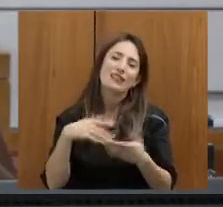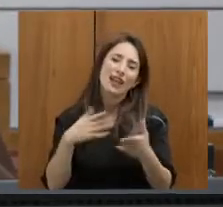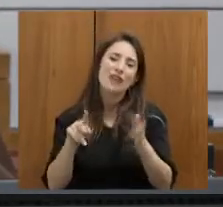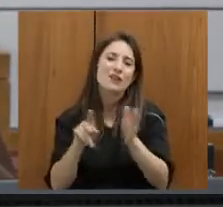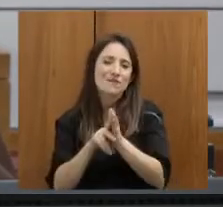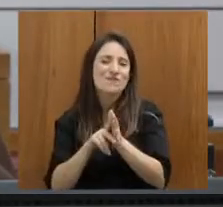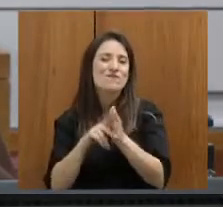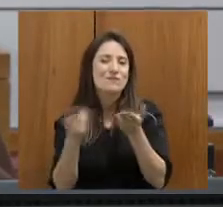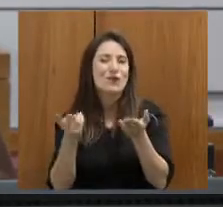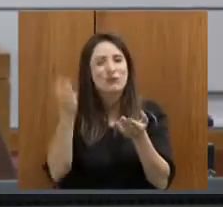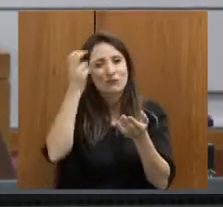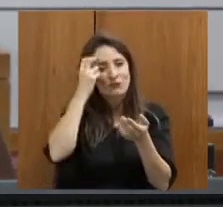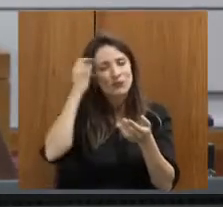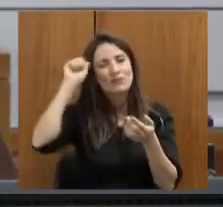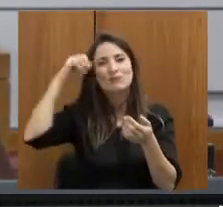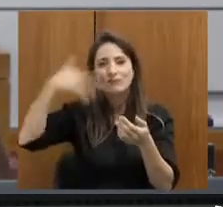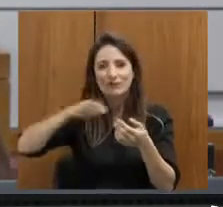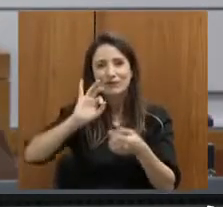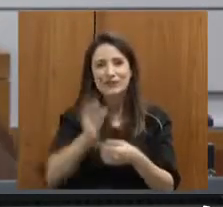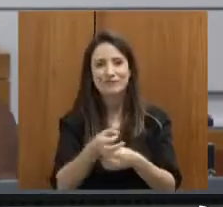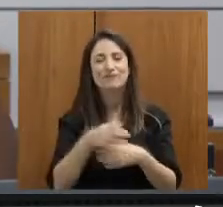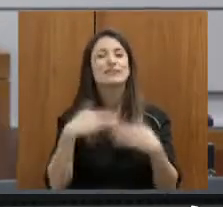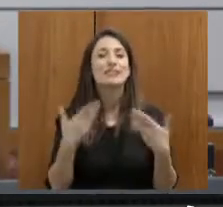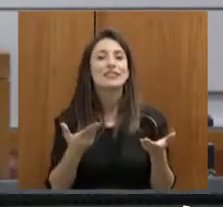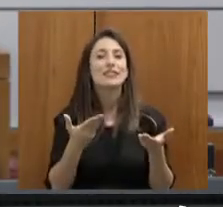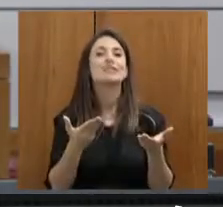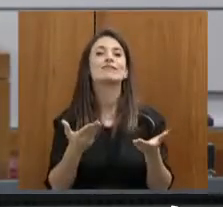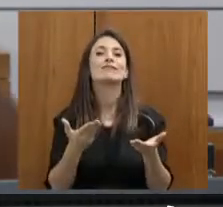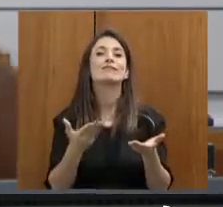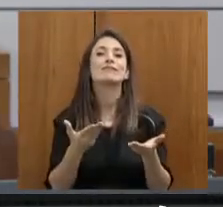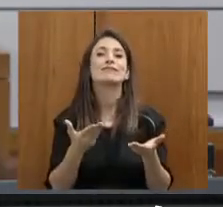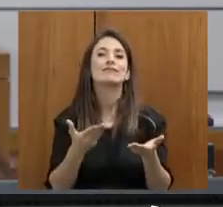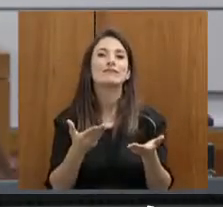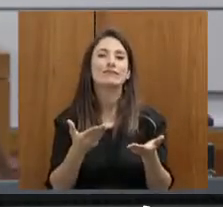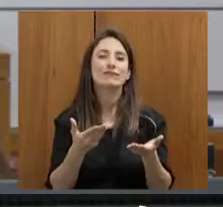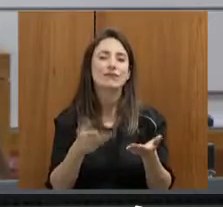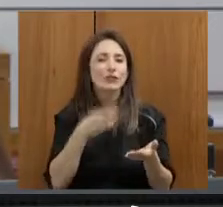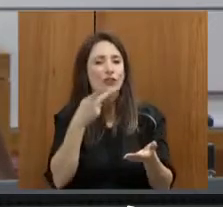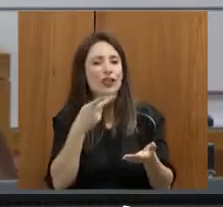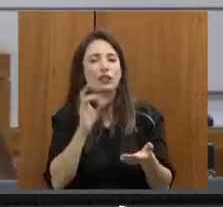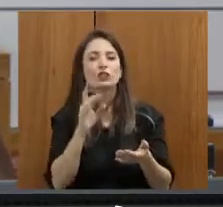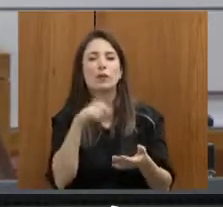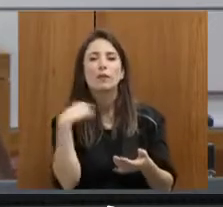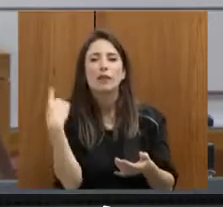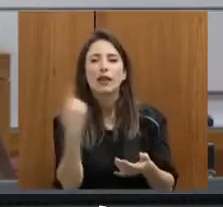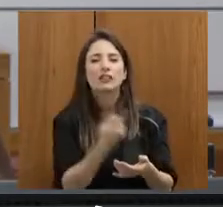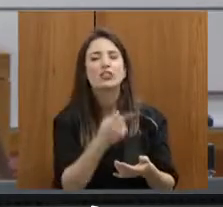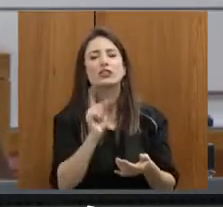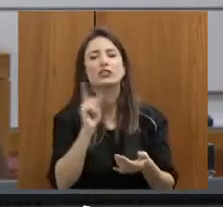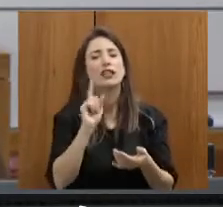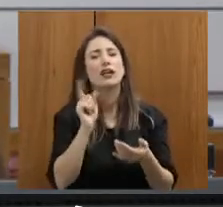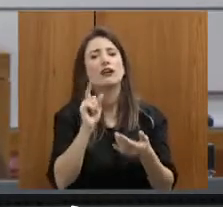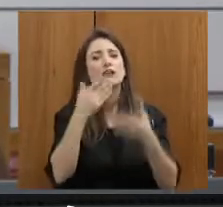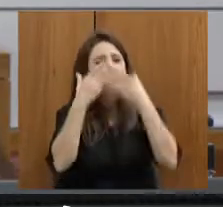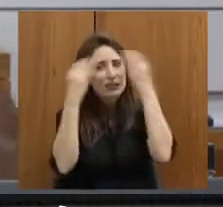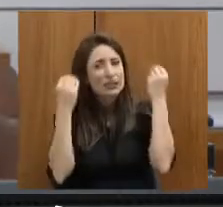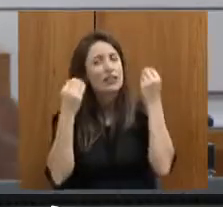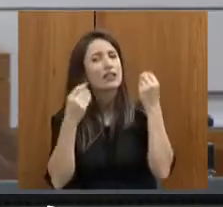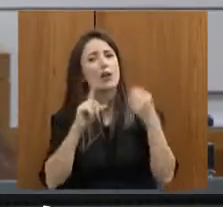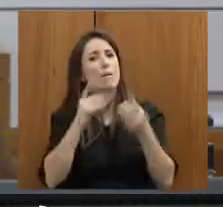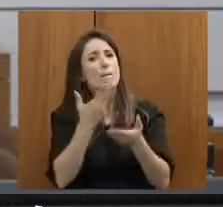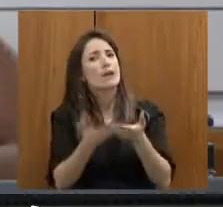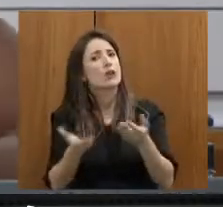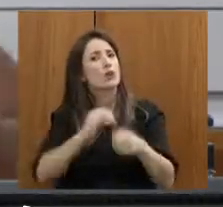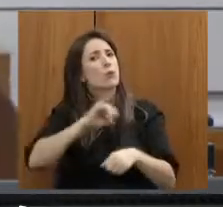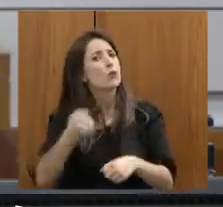povo banco bom né então é só para para a gente como você não perder a deixa desse momento da gente